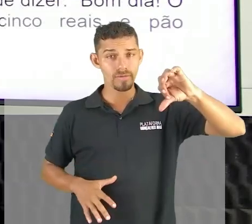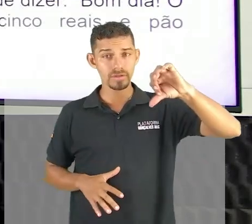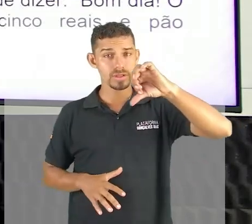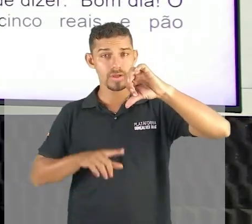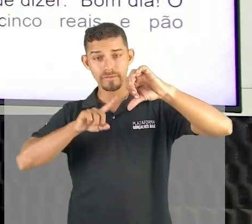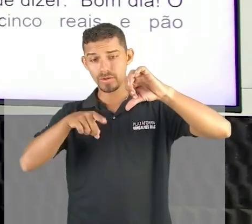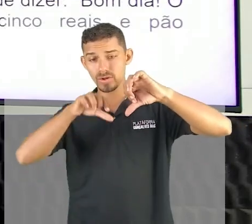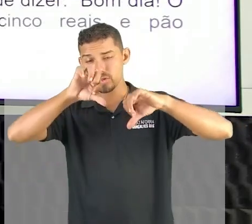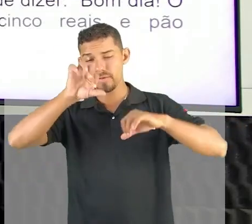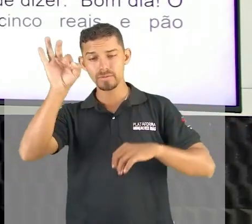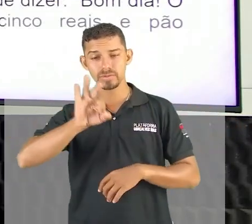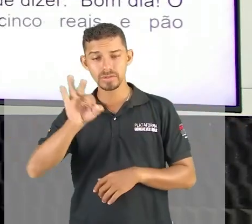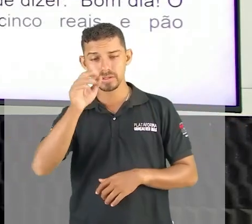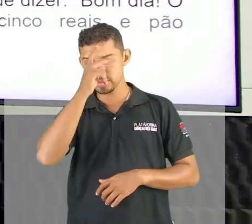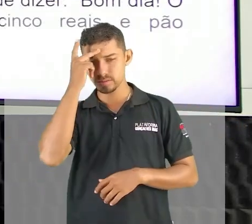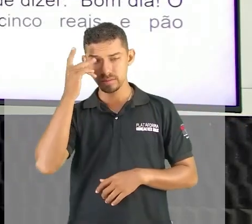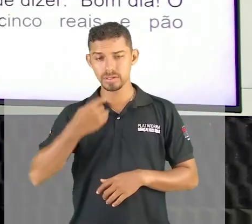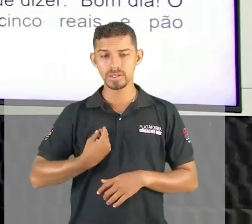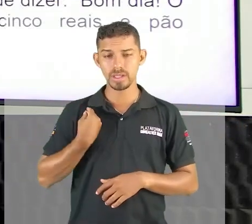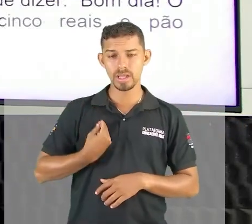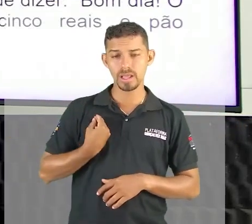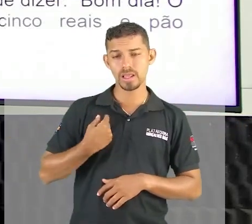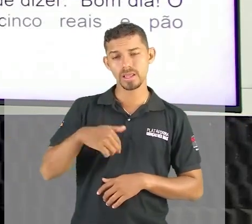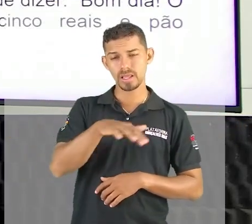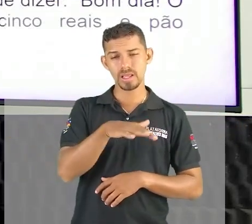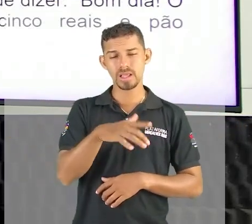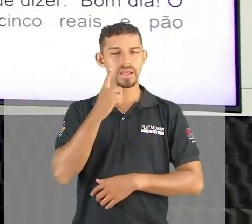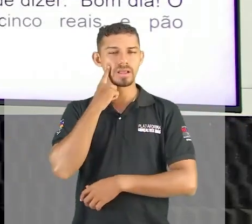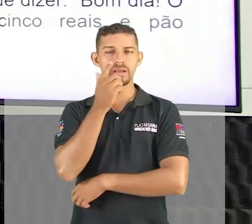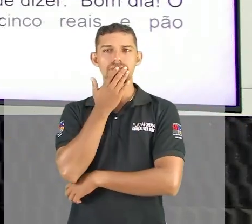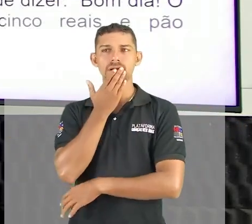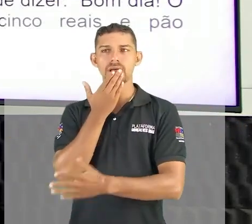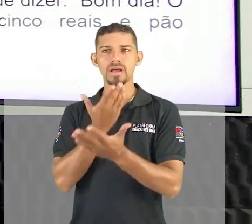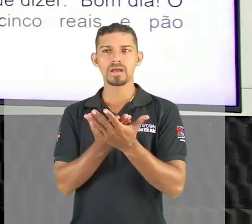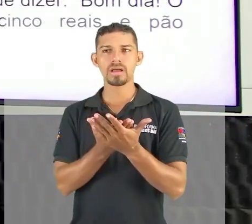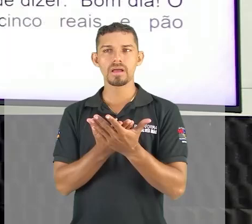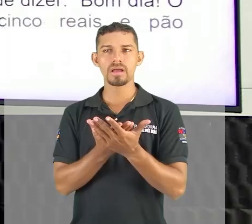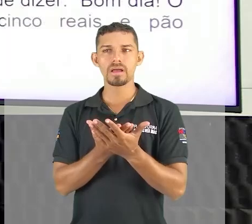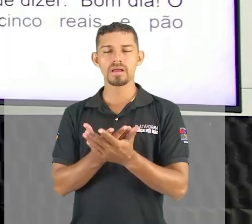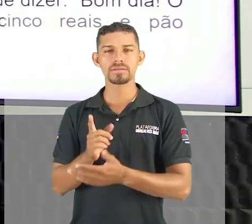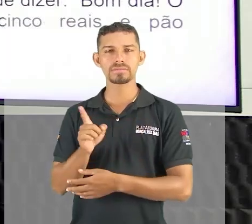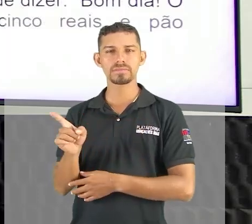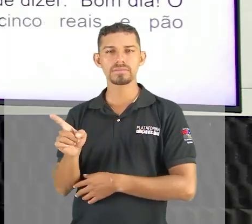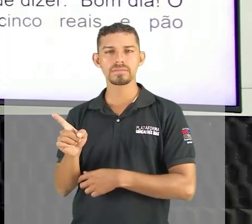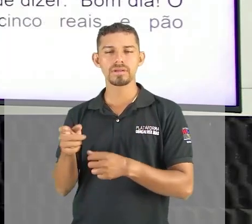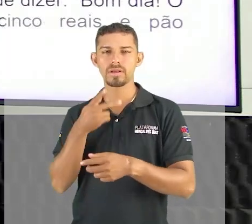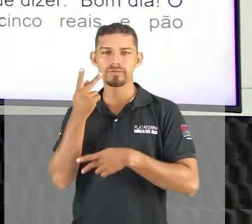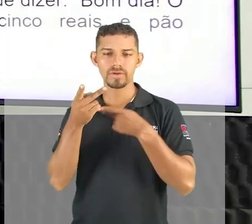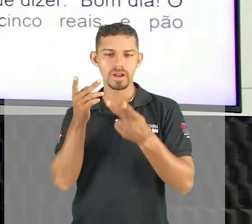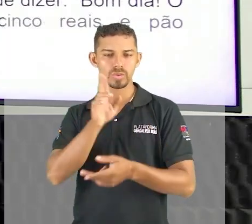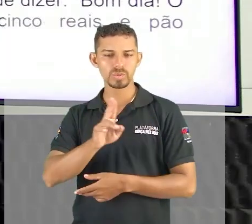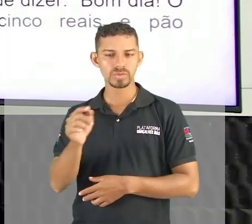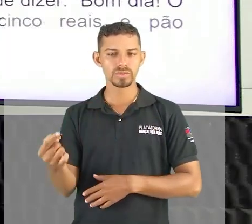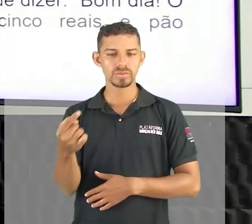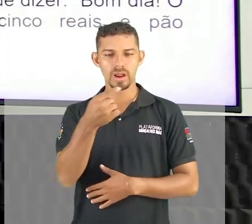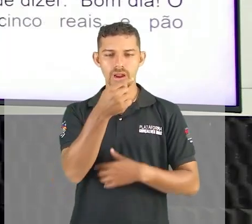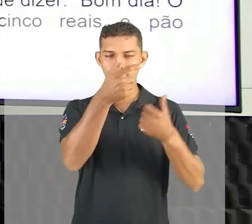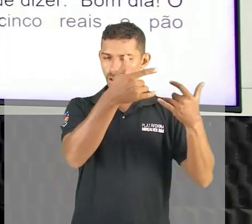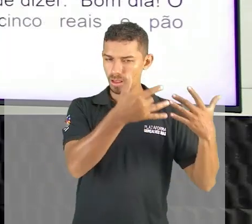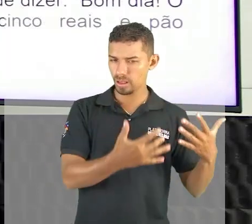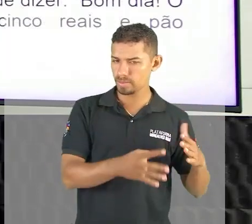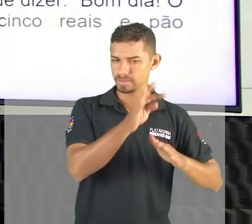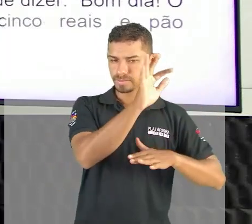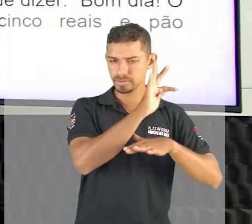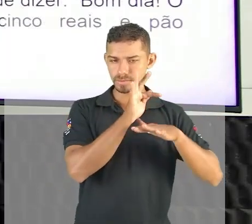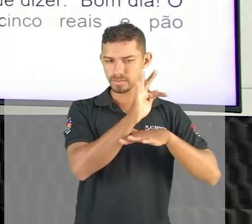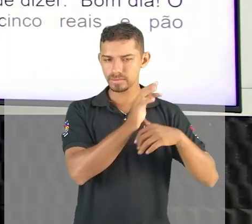das pessoas que estivessem na na padaria iriam ficar eh boca e abertas Se alguém fizesse uso das palavras que